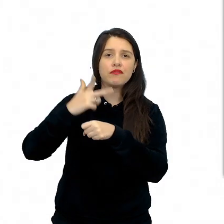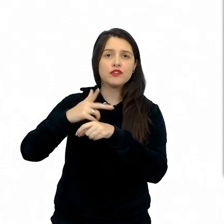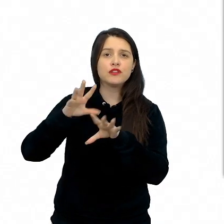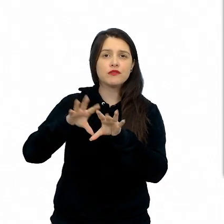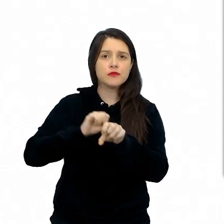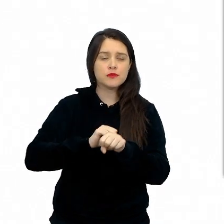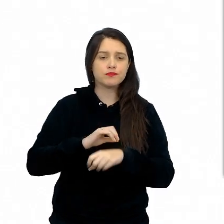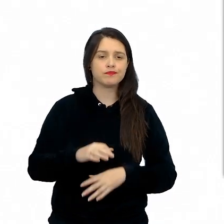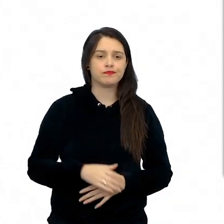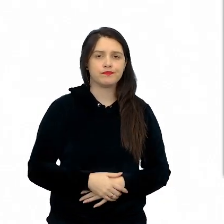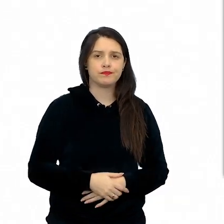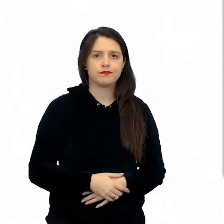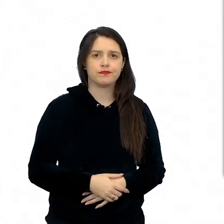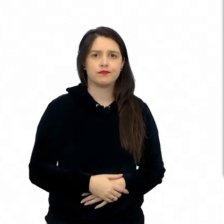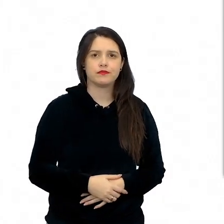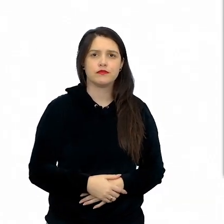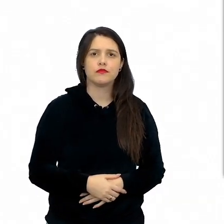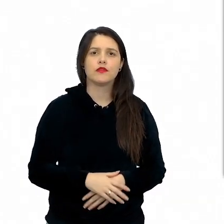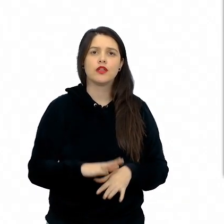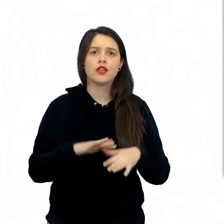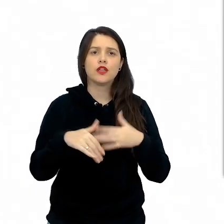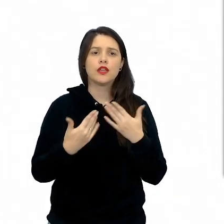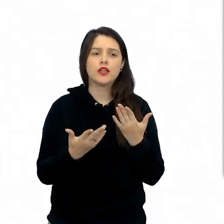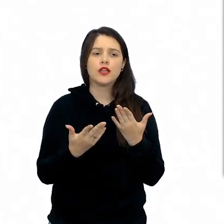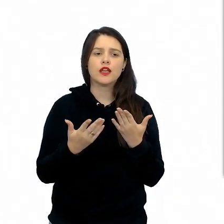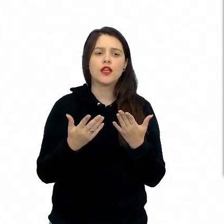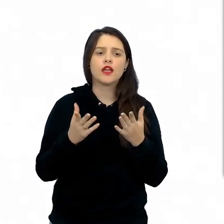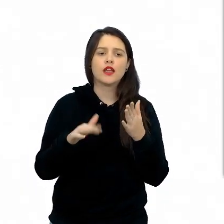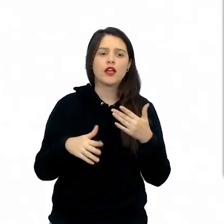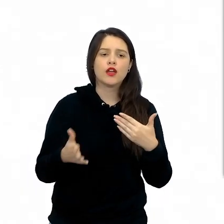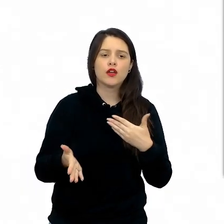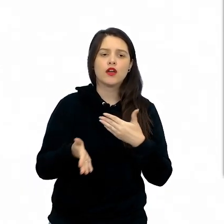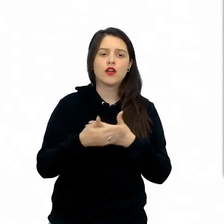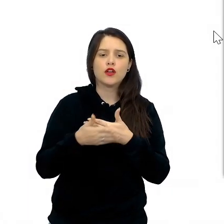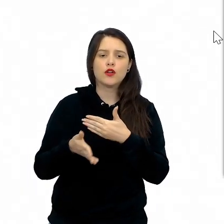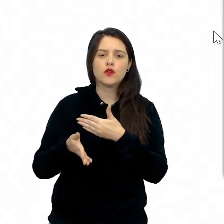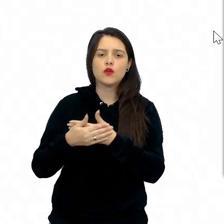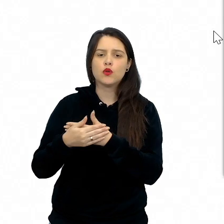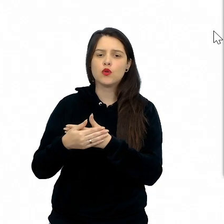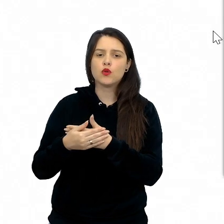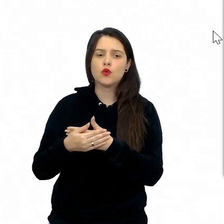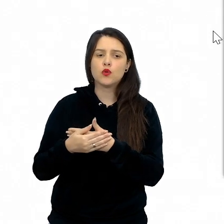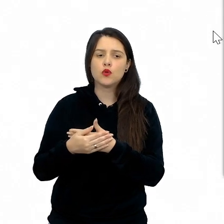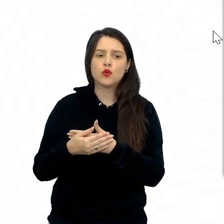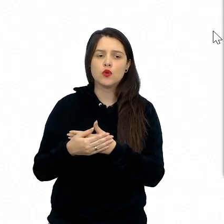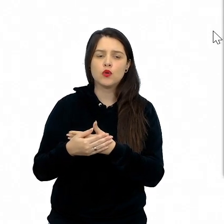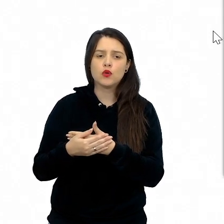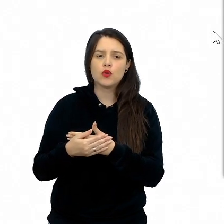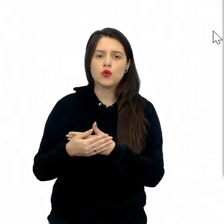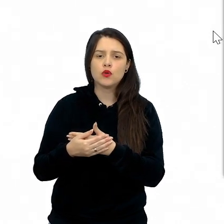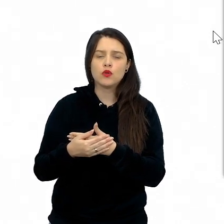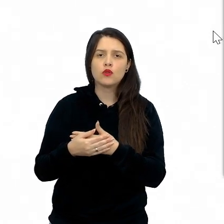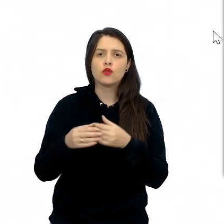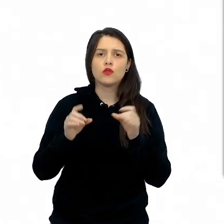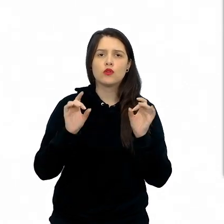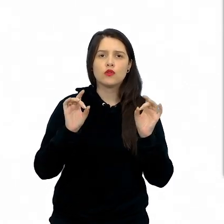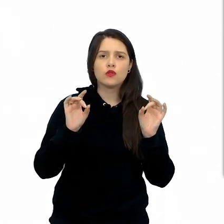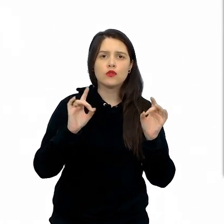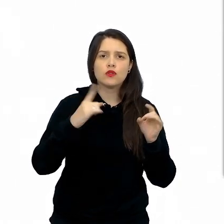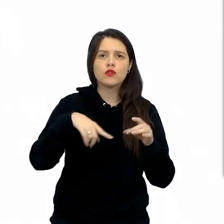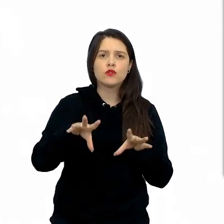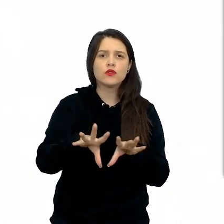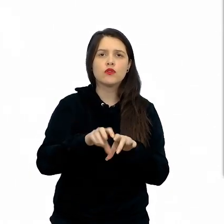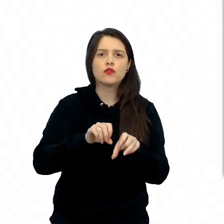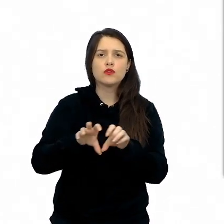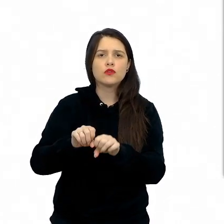formação. Com a intenção de sempre deixá-los, né, assim, atentos às nossas